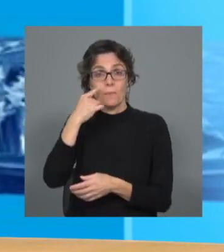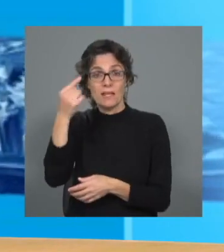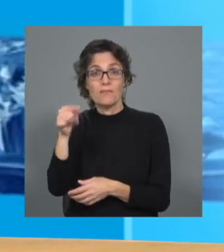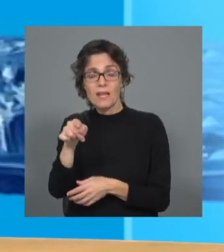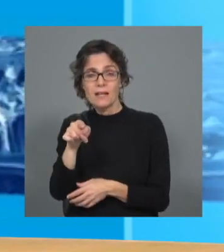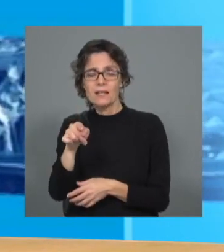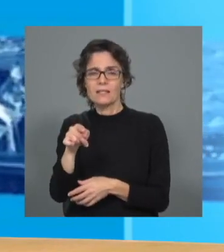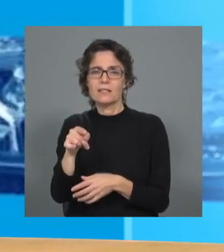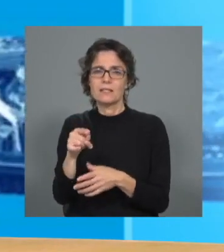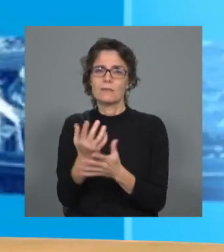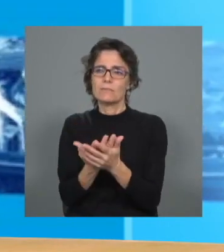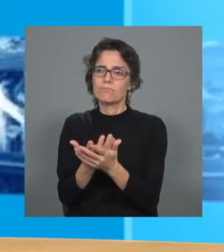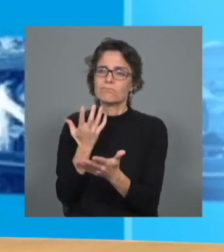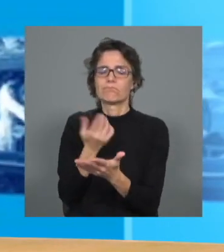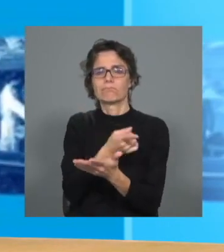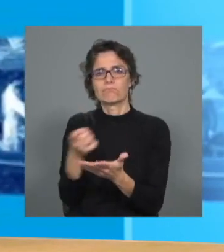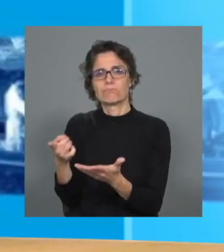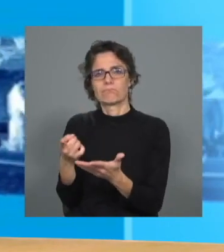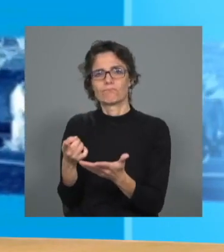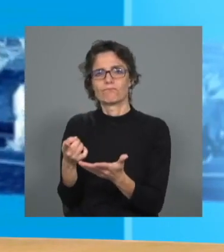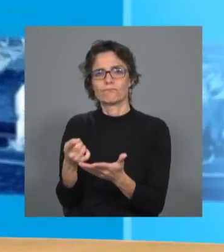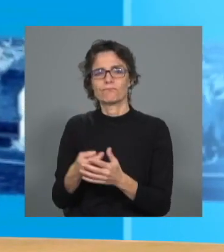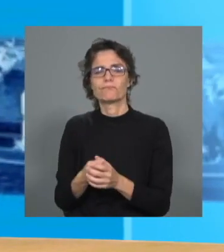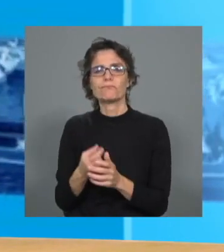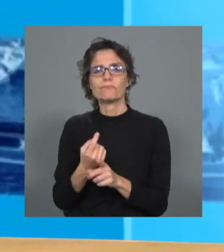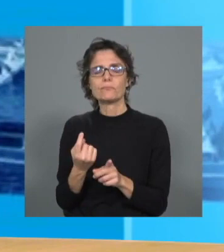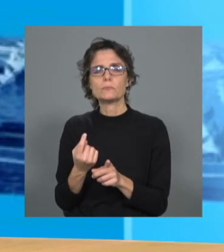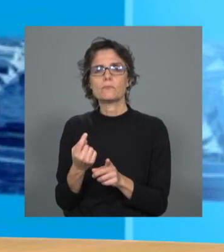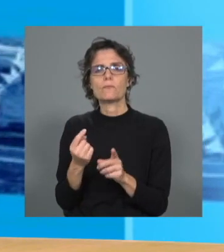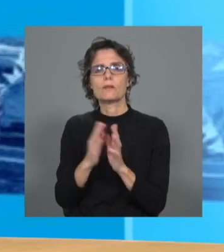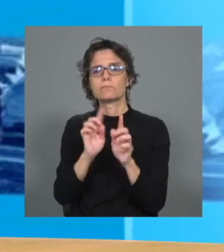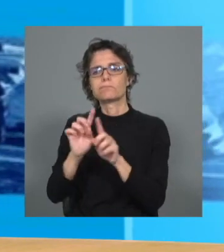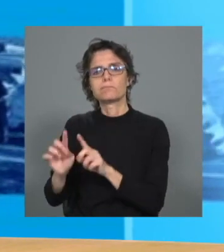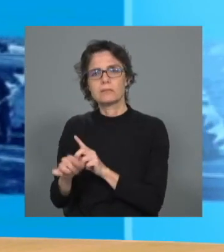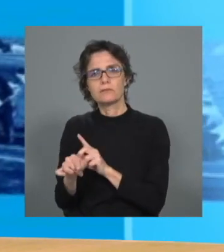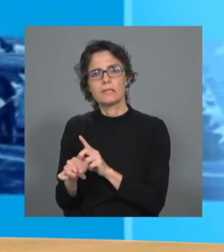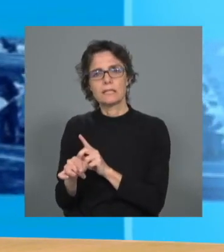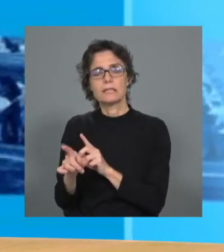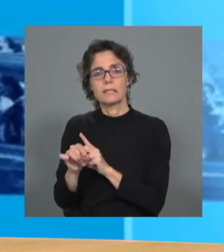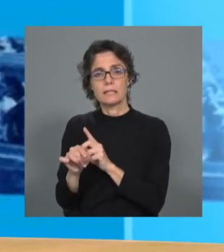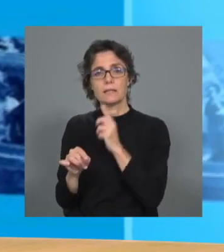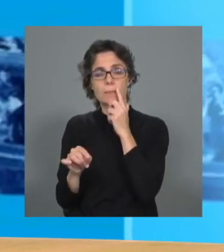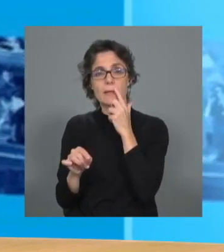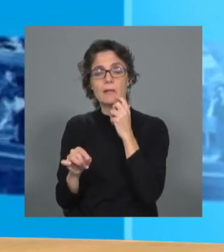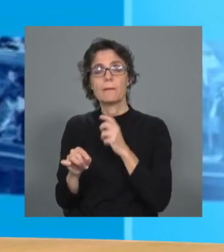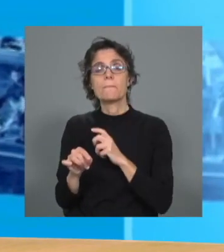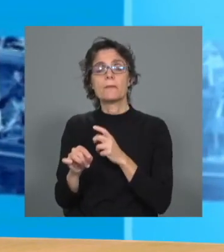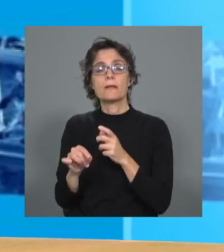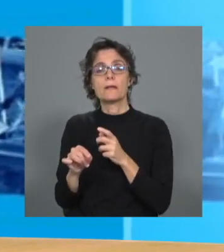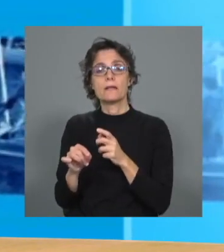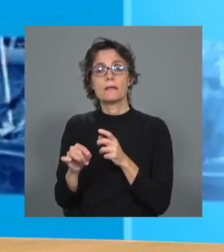estiveram muito em destaque nesta visita, que, ao contrário de outras, também teve um programa muito centrado na comunidade